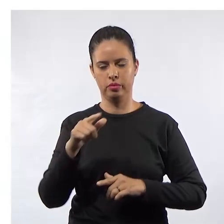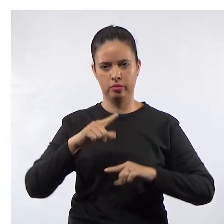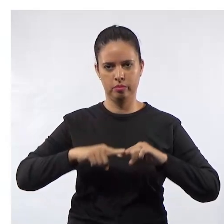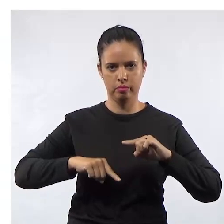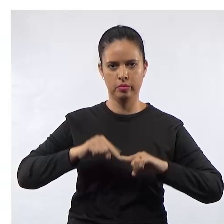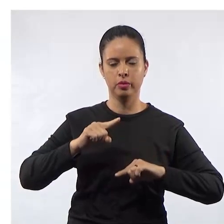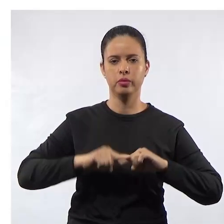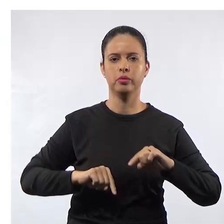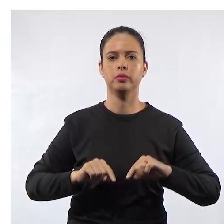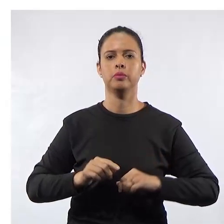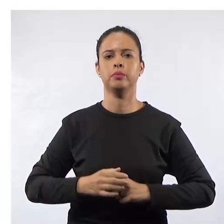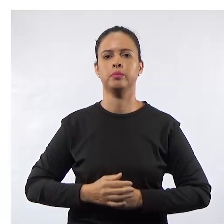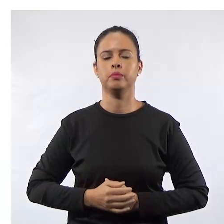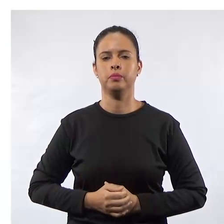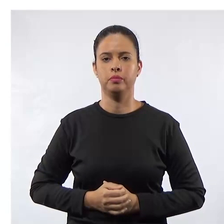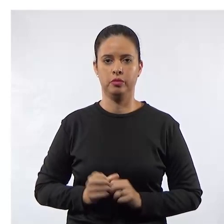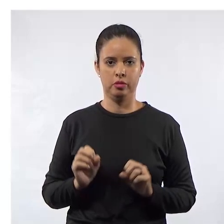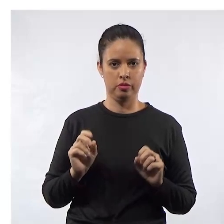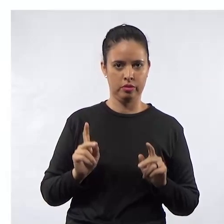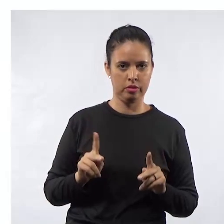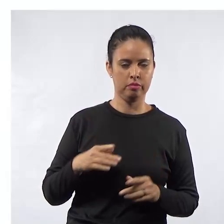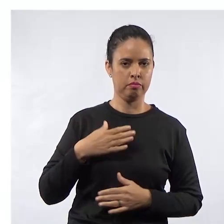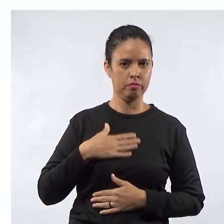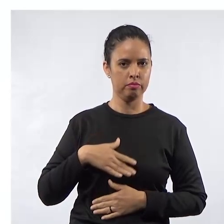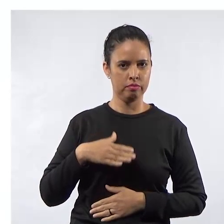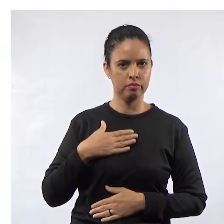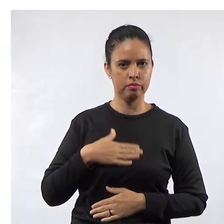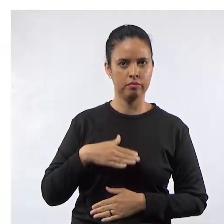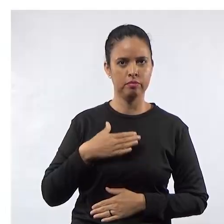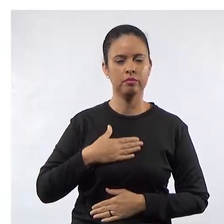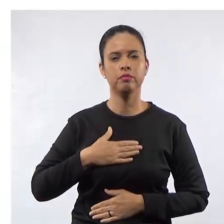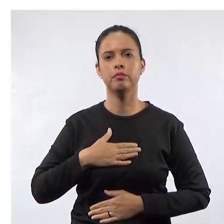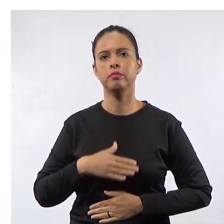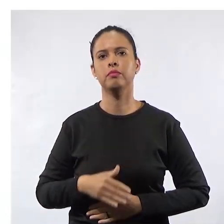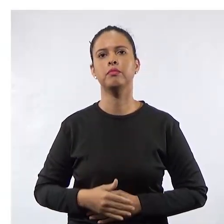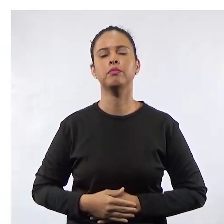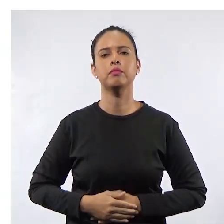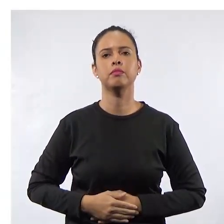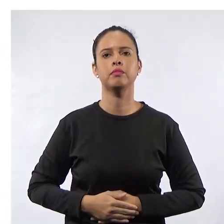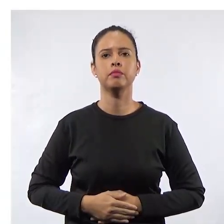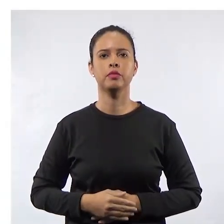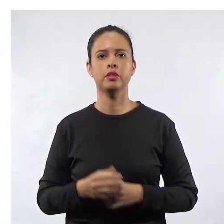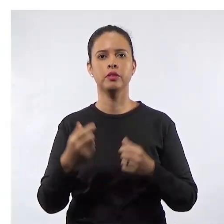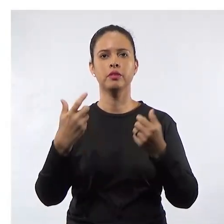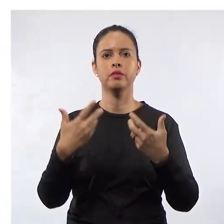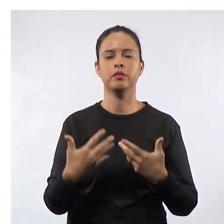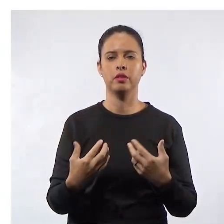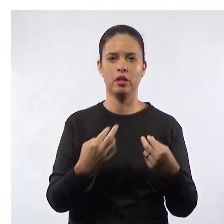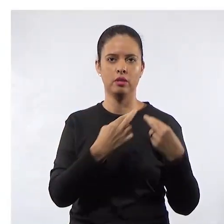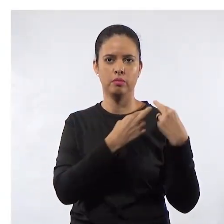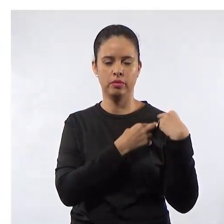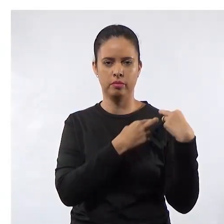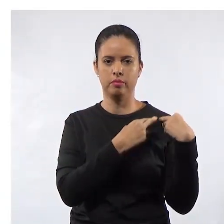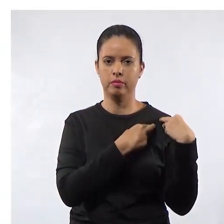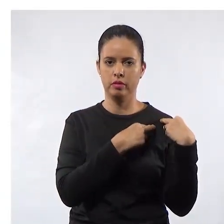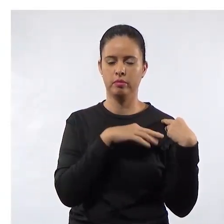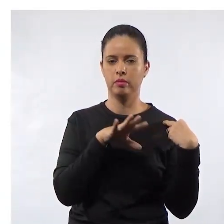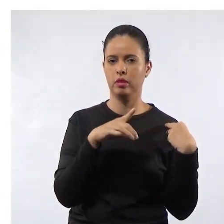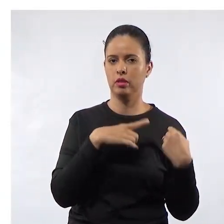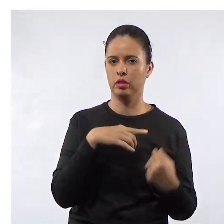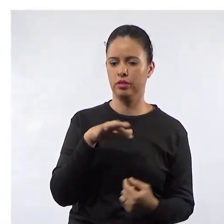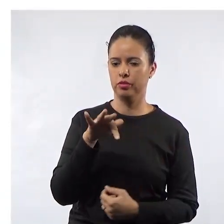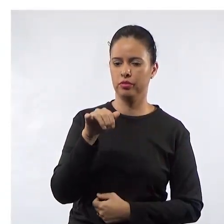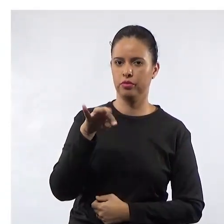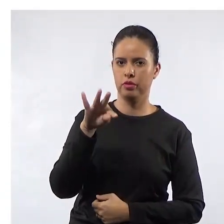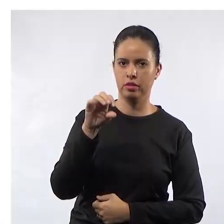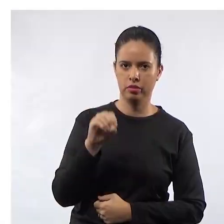acidente de consumo, beleza? Tá tranquilo? Tá, né? Bem tranquilinho. E aqui nós vamos falar sobre essa responsabilidade, mas aí tem